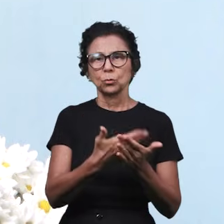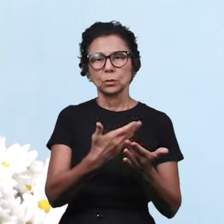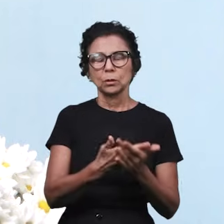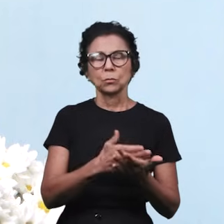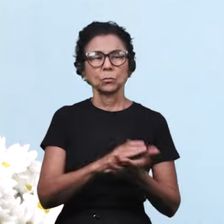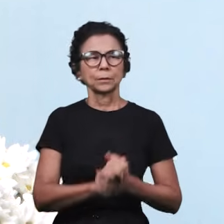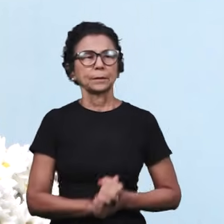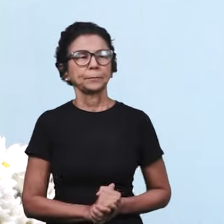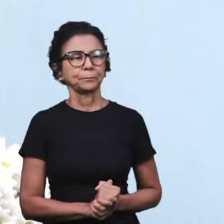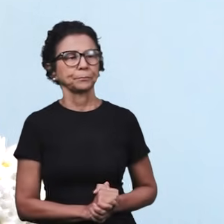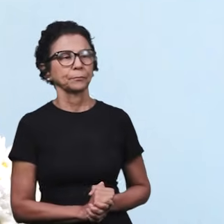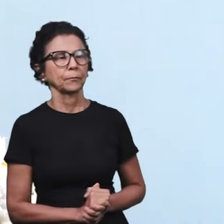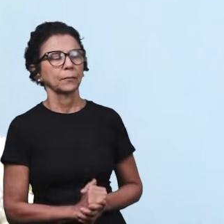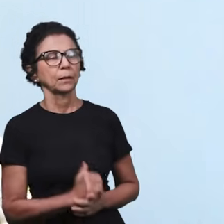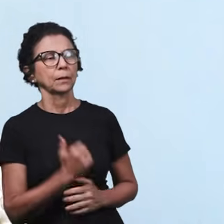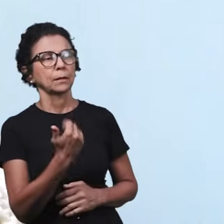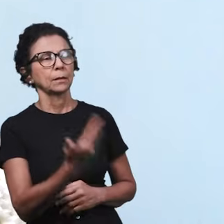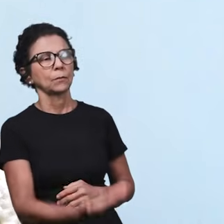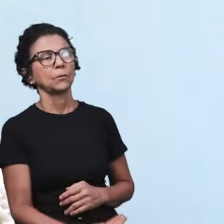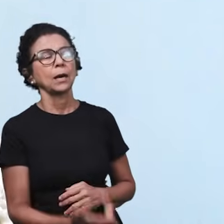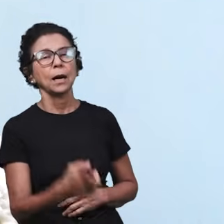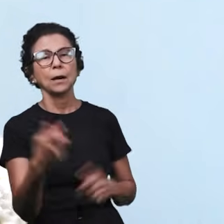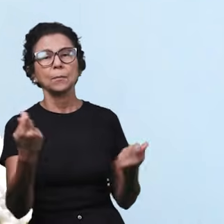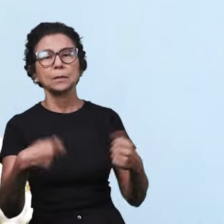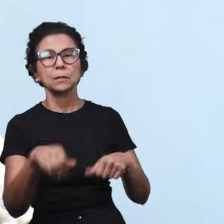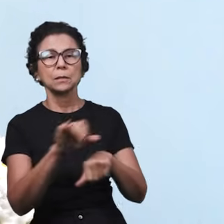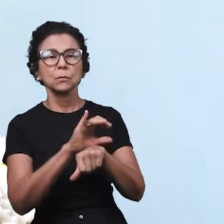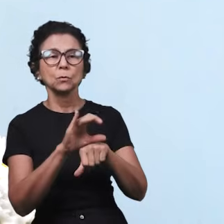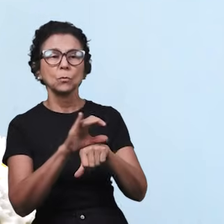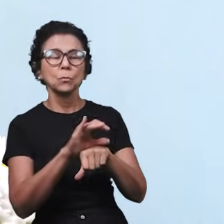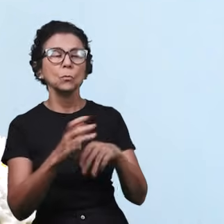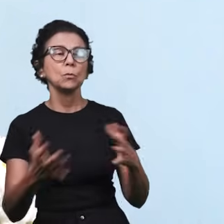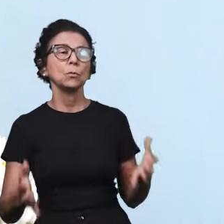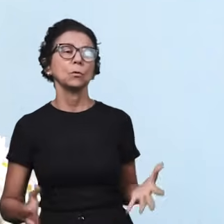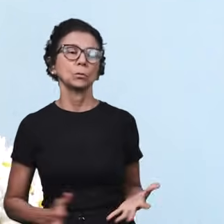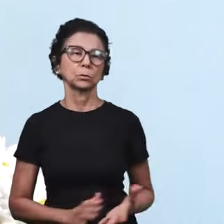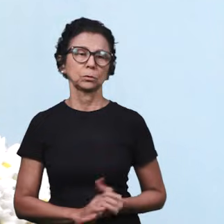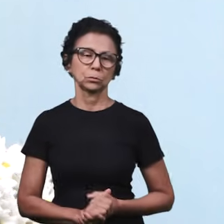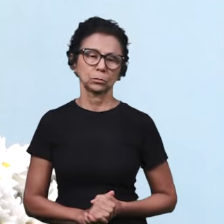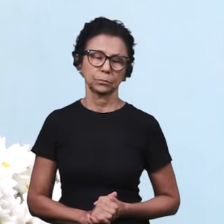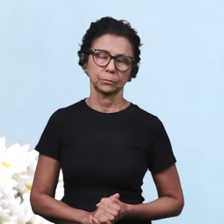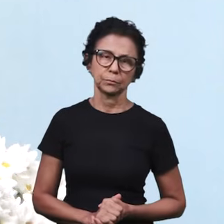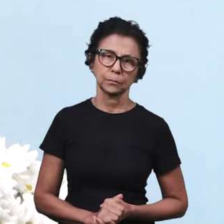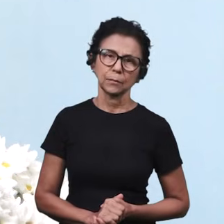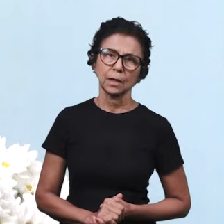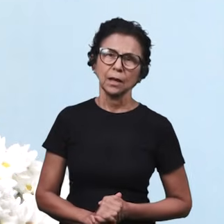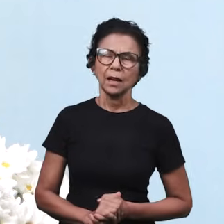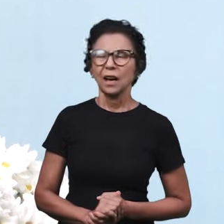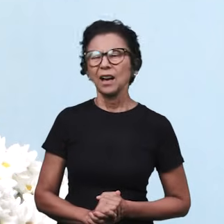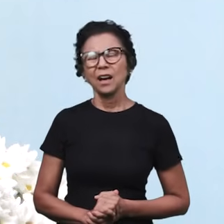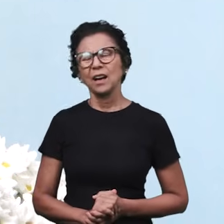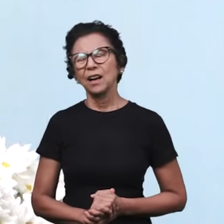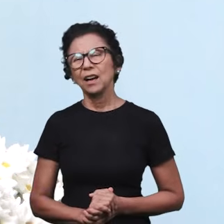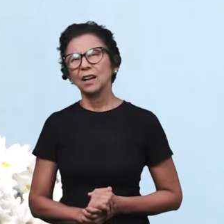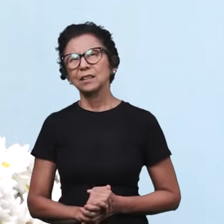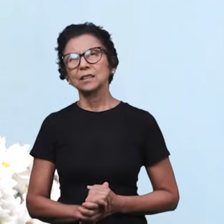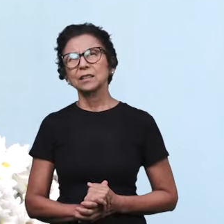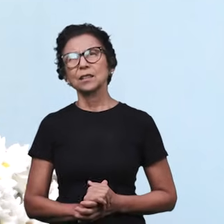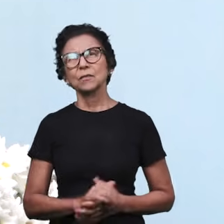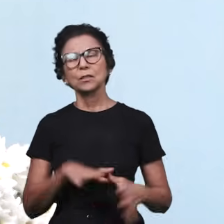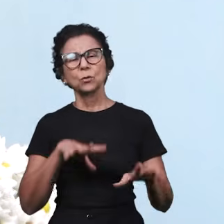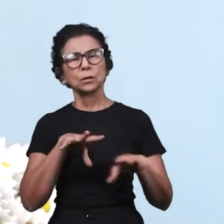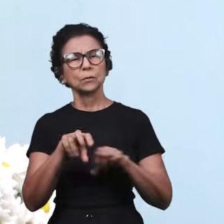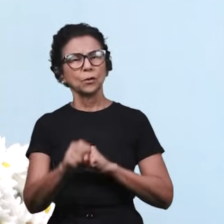você faz uma formação, a continuada, vamos fazer uma formação, uma